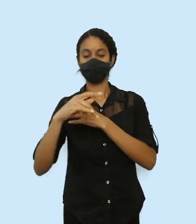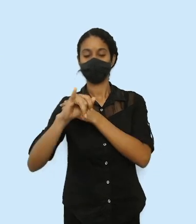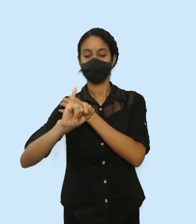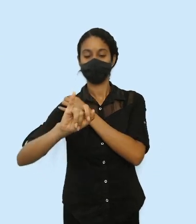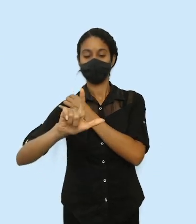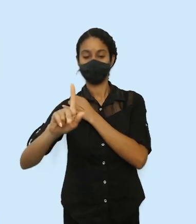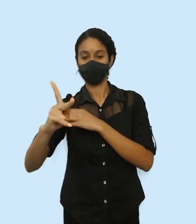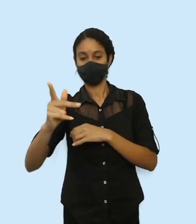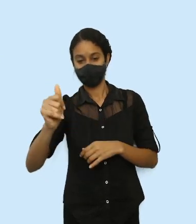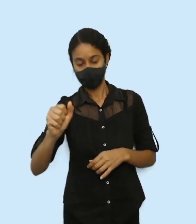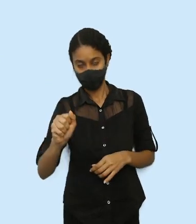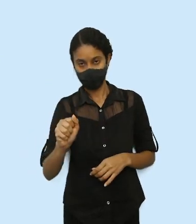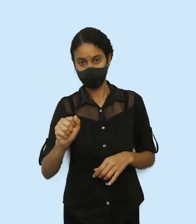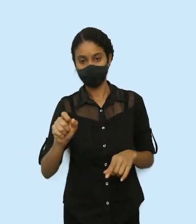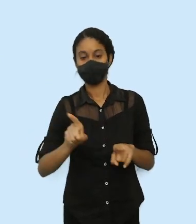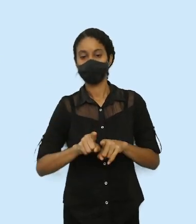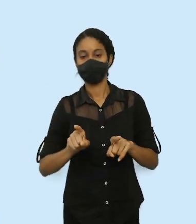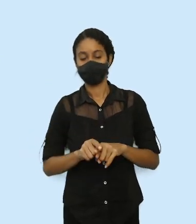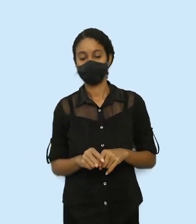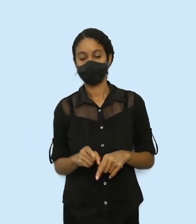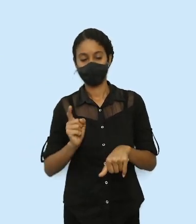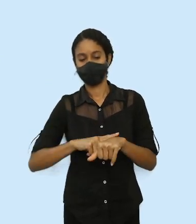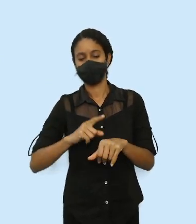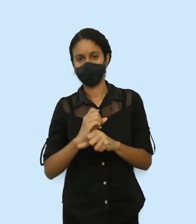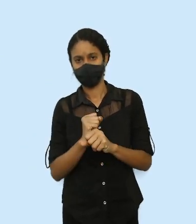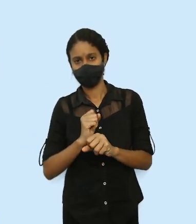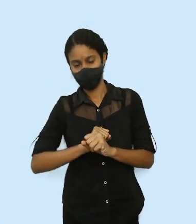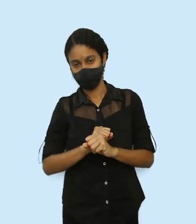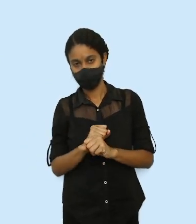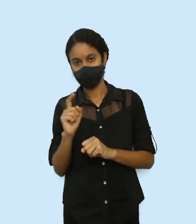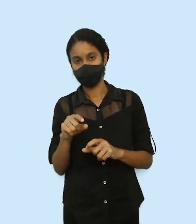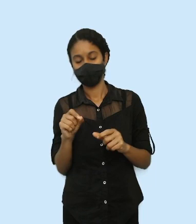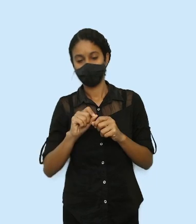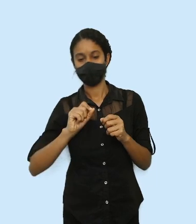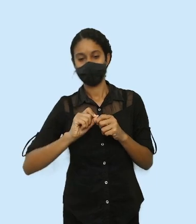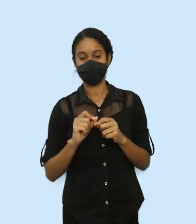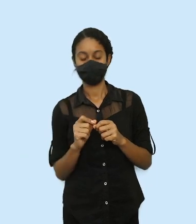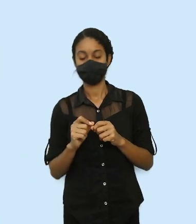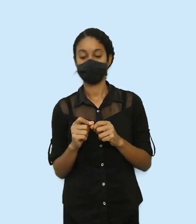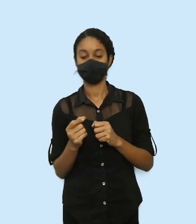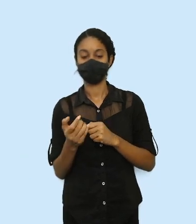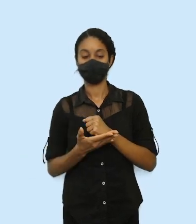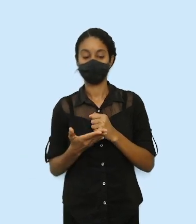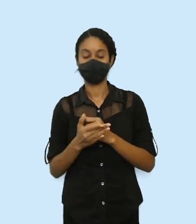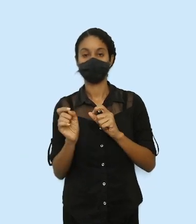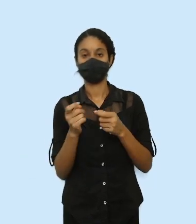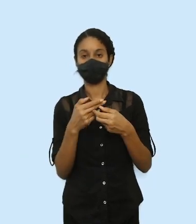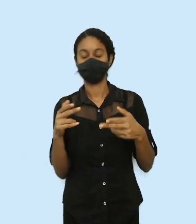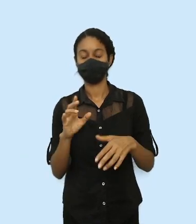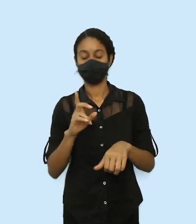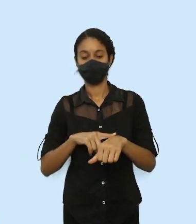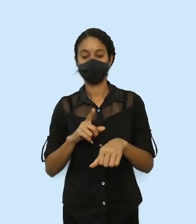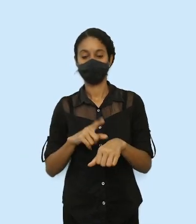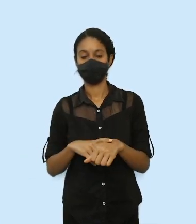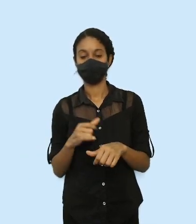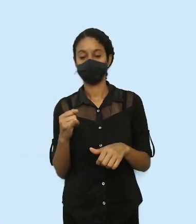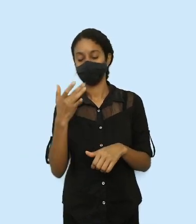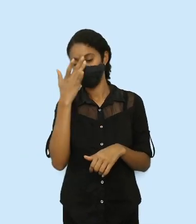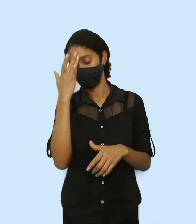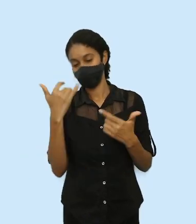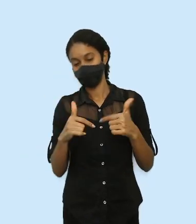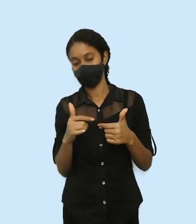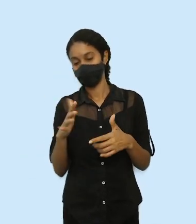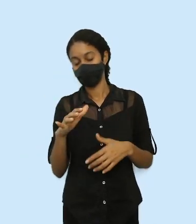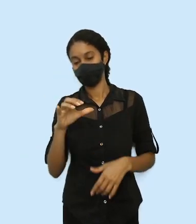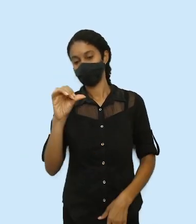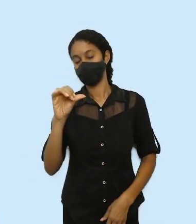o tempo ele era calculado e os estoques eles eram calculados baseados nesse tempo. Porque se um trabalhador trabalha, sei lá,